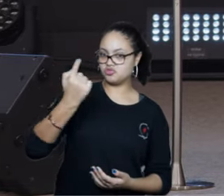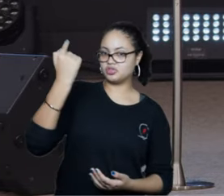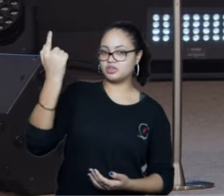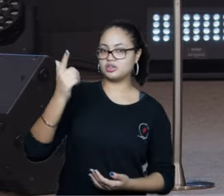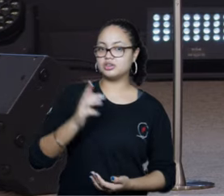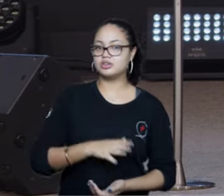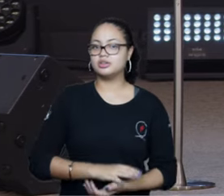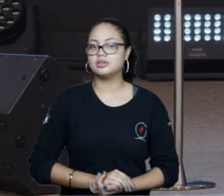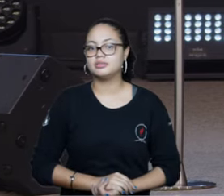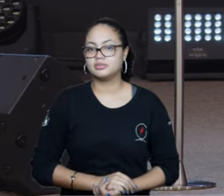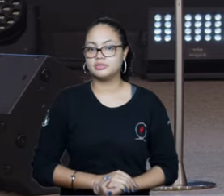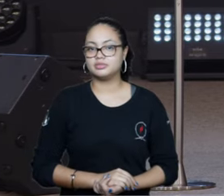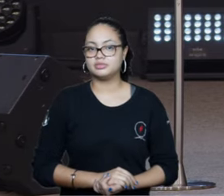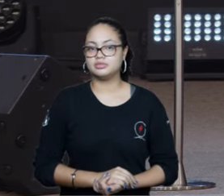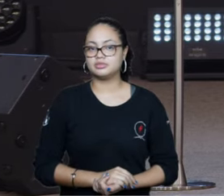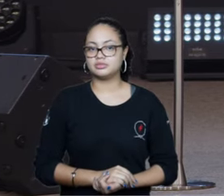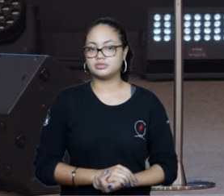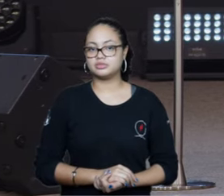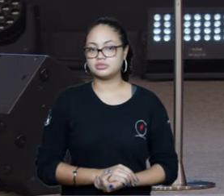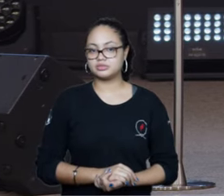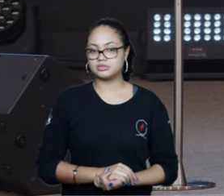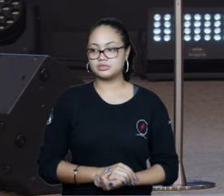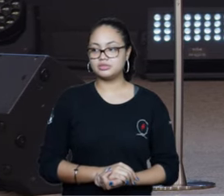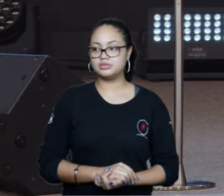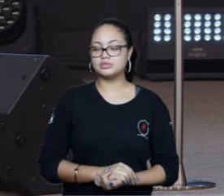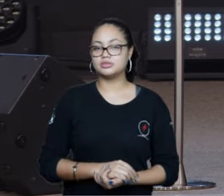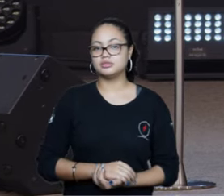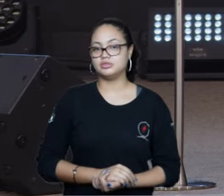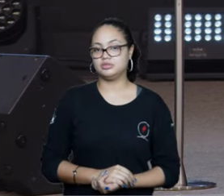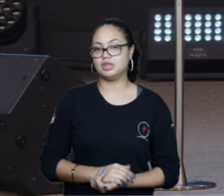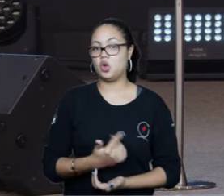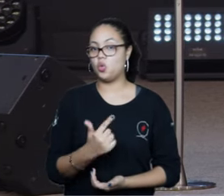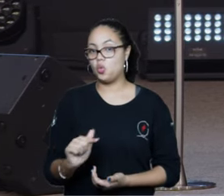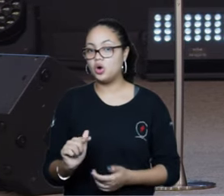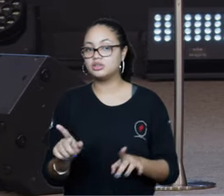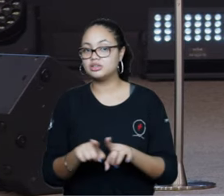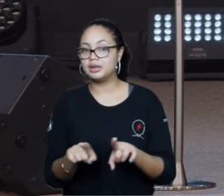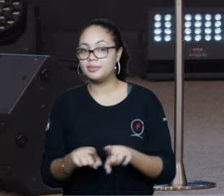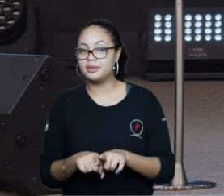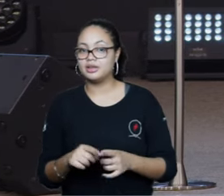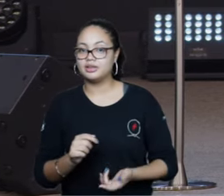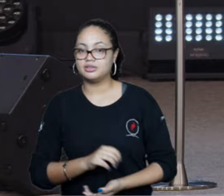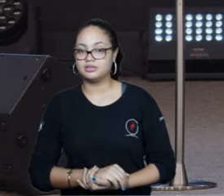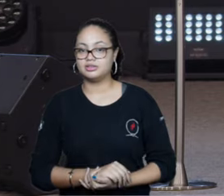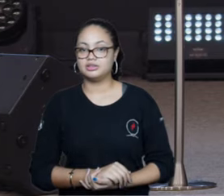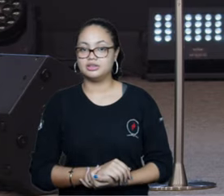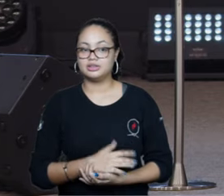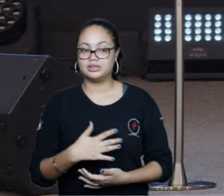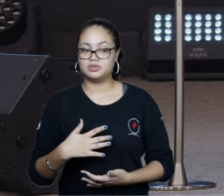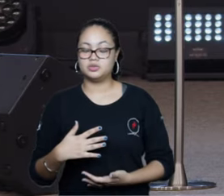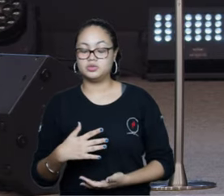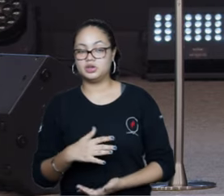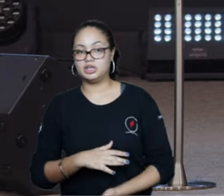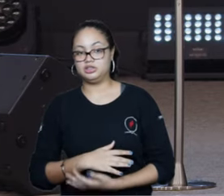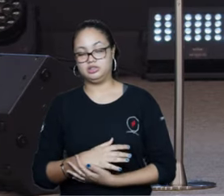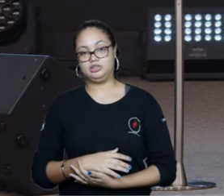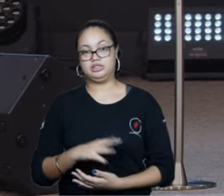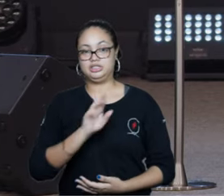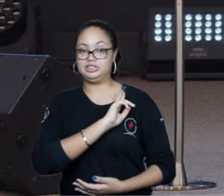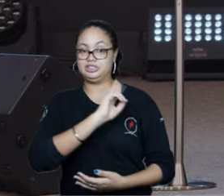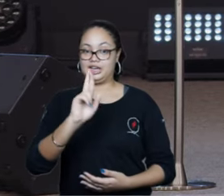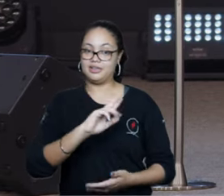E aí Disse o nome de um outro irmão que eu não vou dizer aqui para proteger ele e não foi Chefe do tráfico de drogas aqui